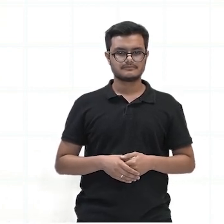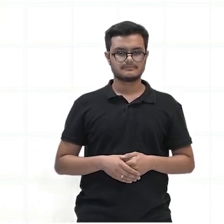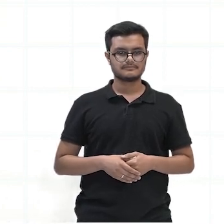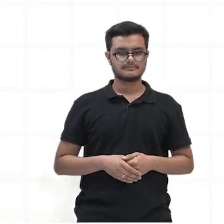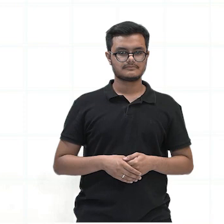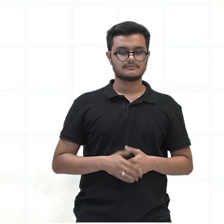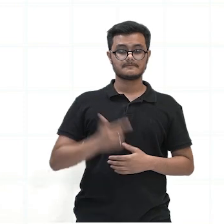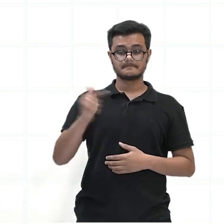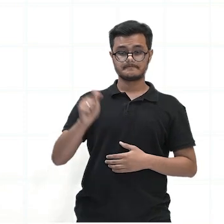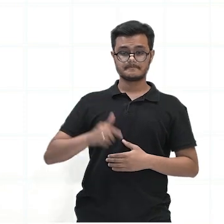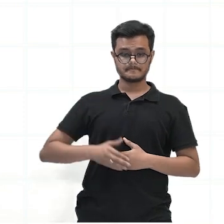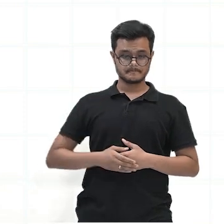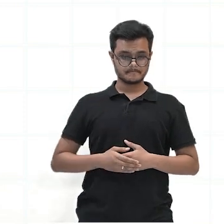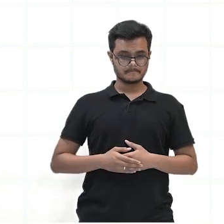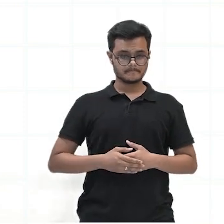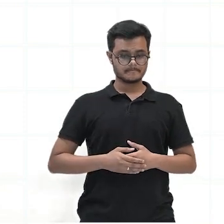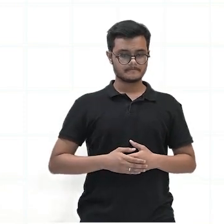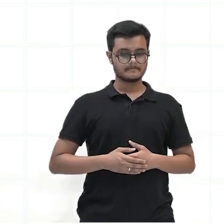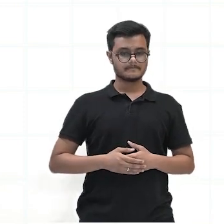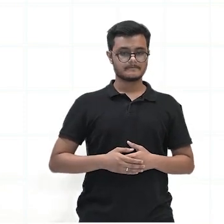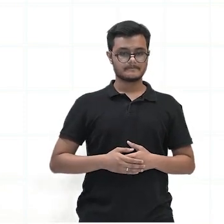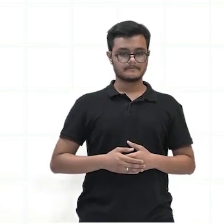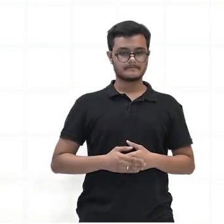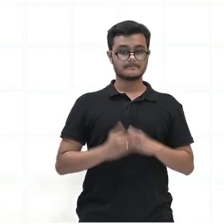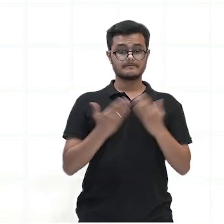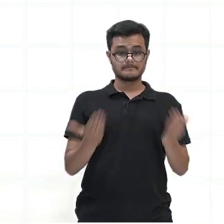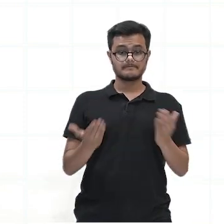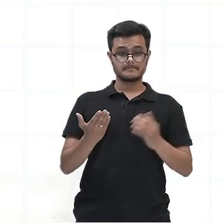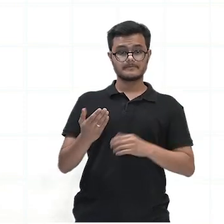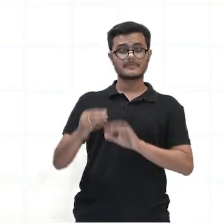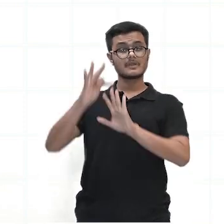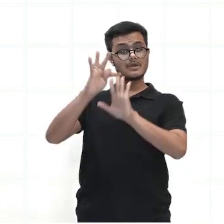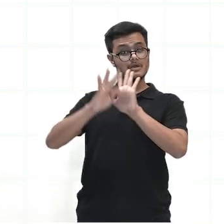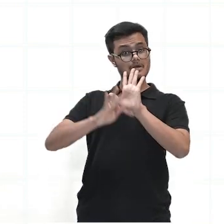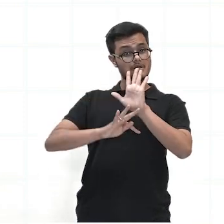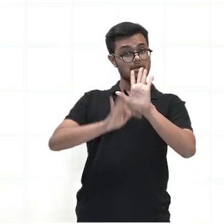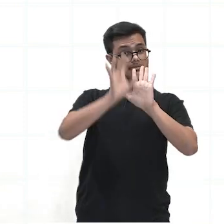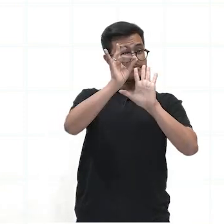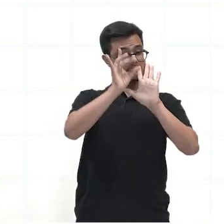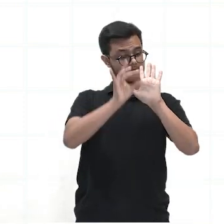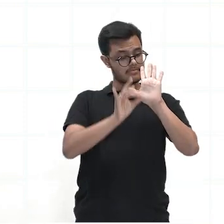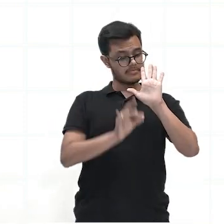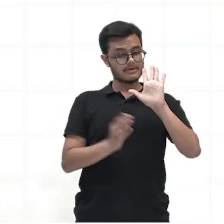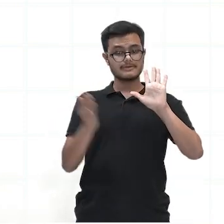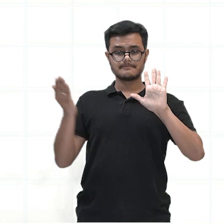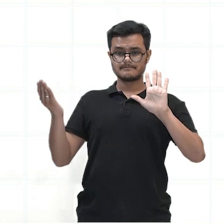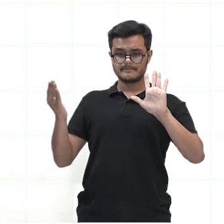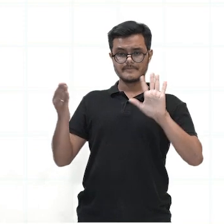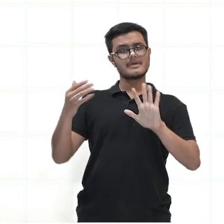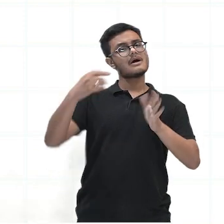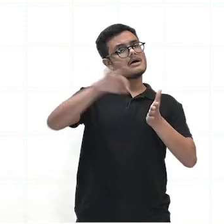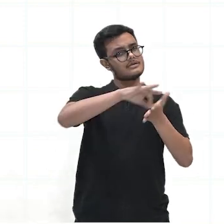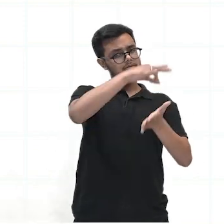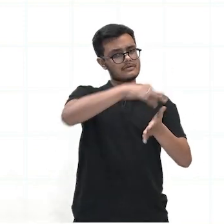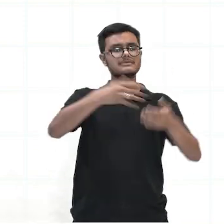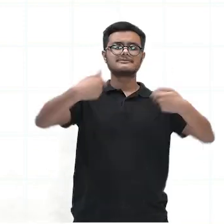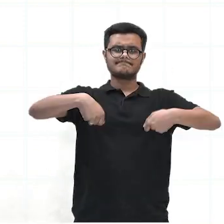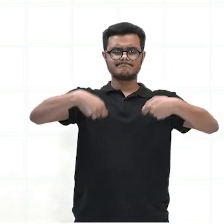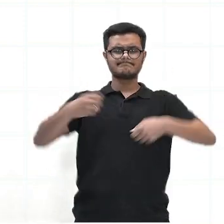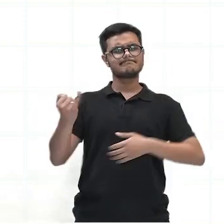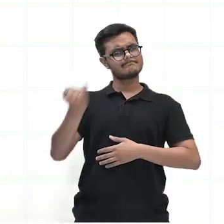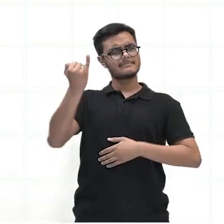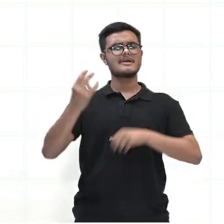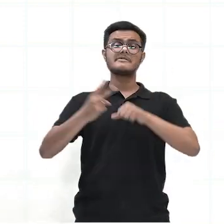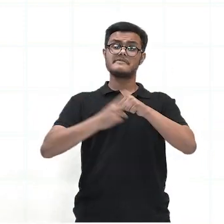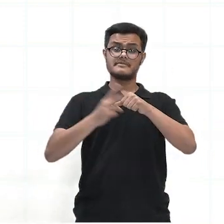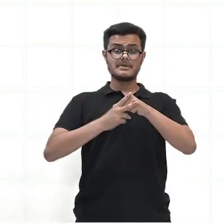aí. Vamos ver aqui a nossa listinha, anotem aí, é interessante vocês anotarem, tá? Esses são verbos